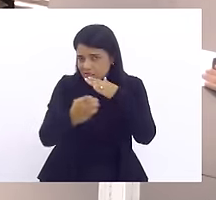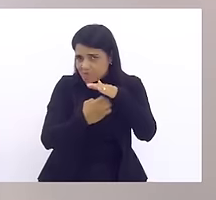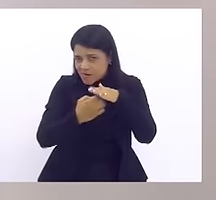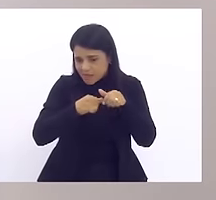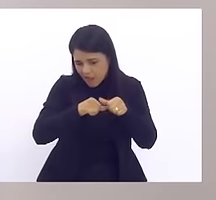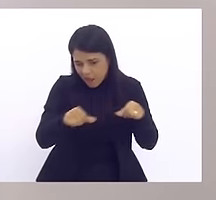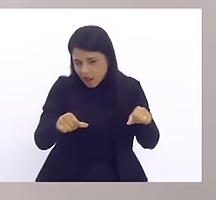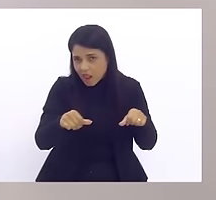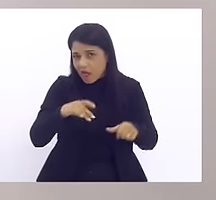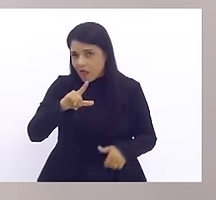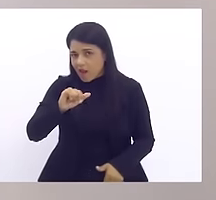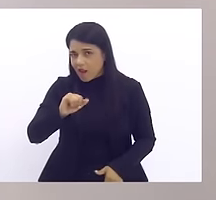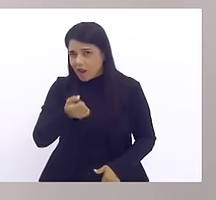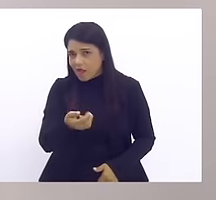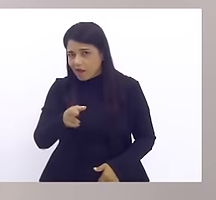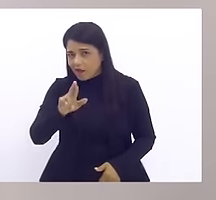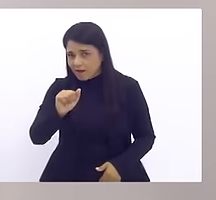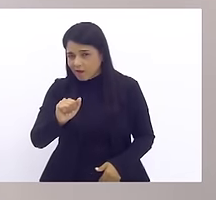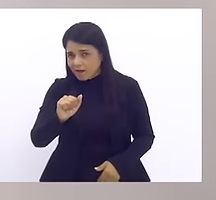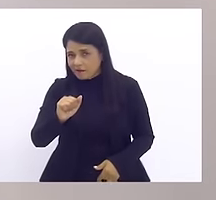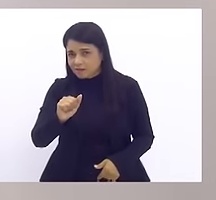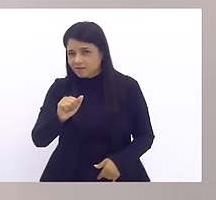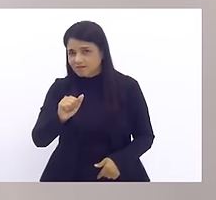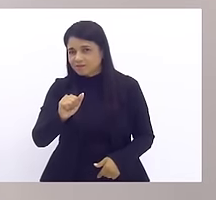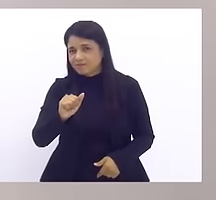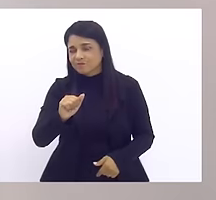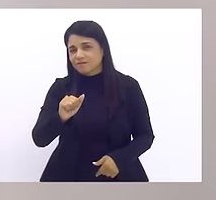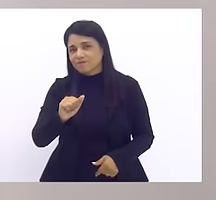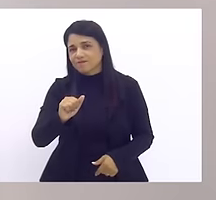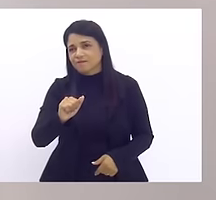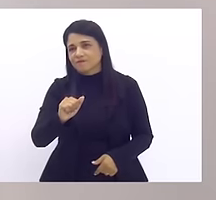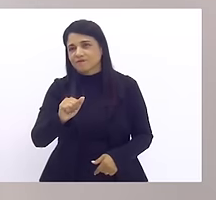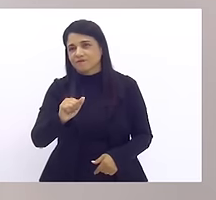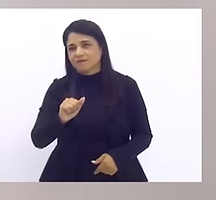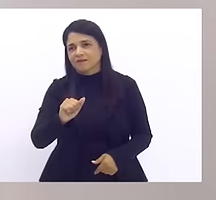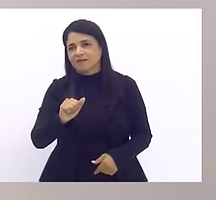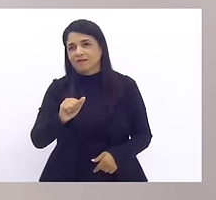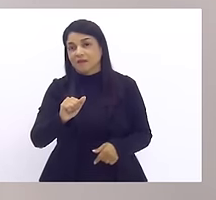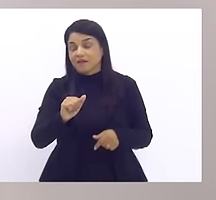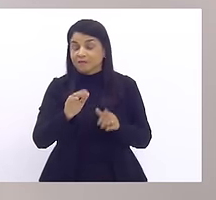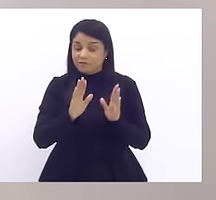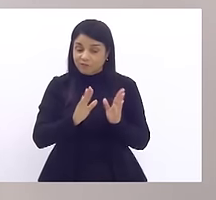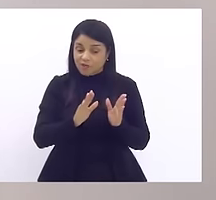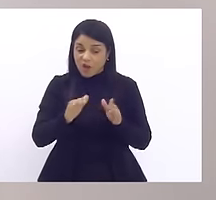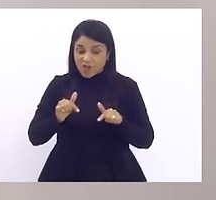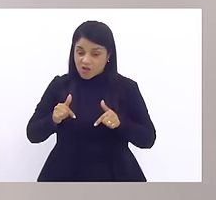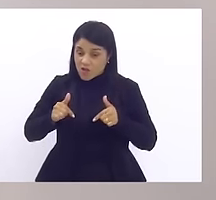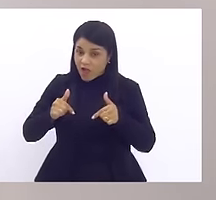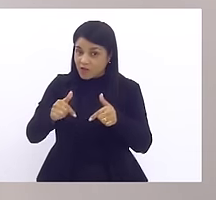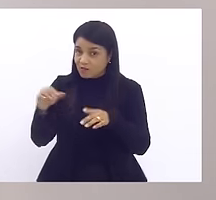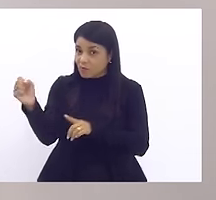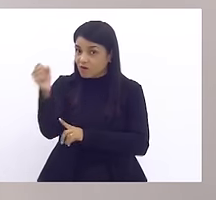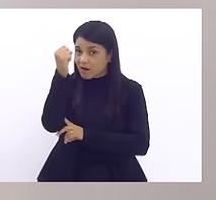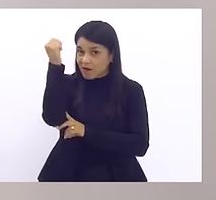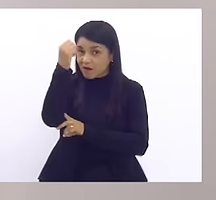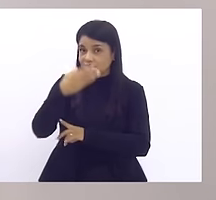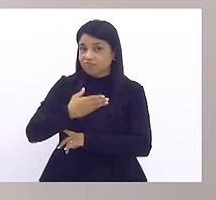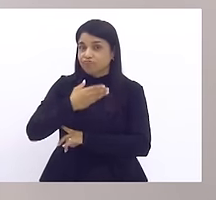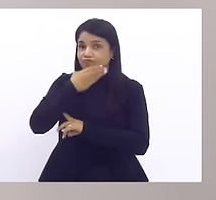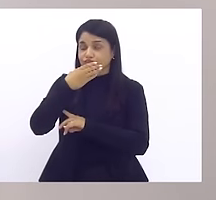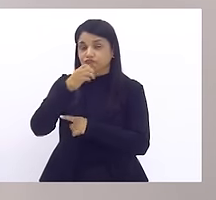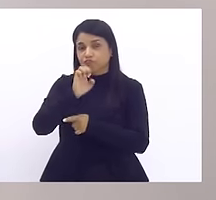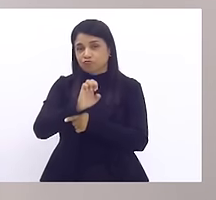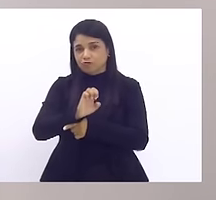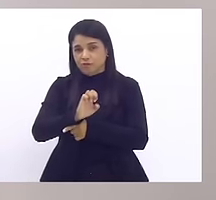Esse é a distância mais grave essa essa é o ato mais grave dos do Estado